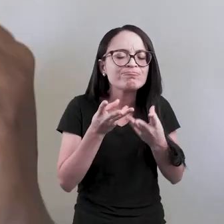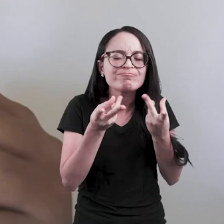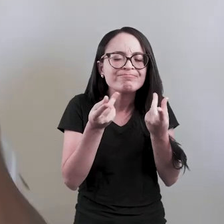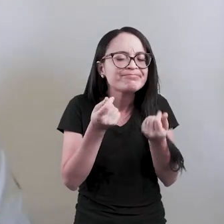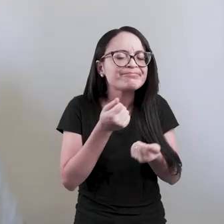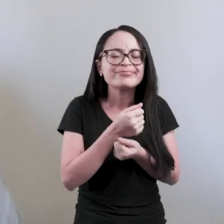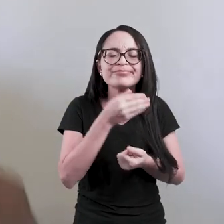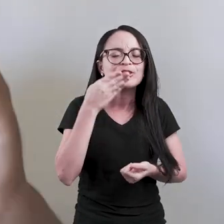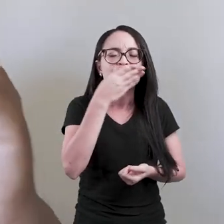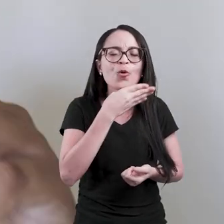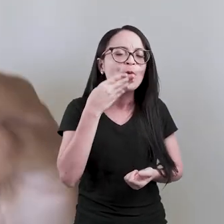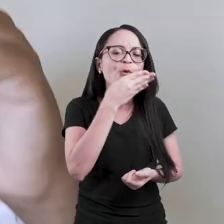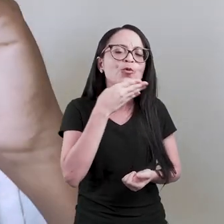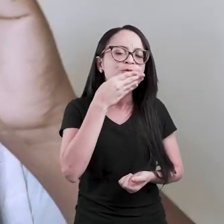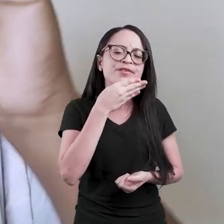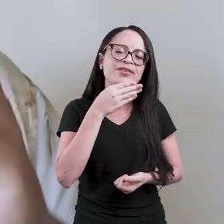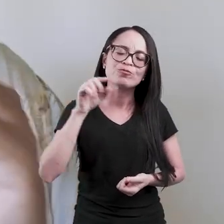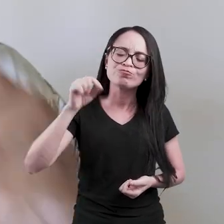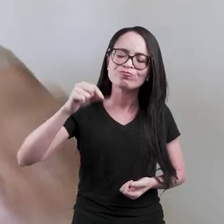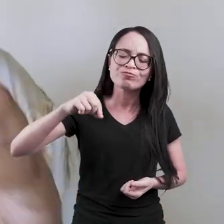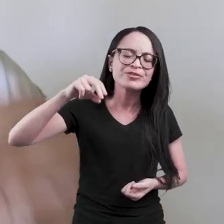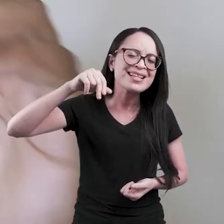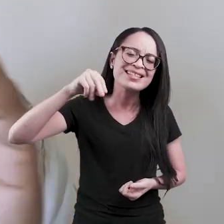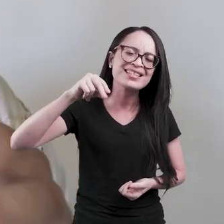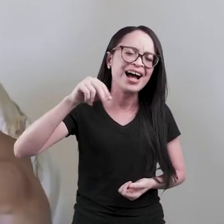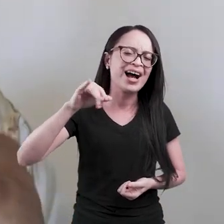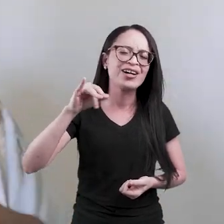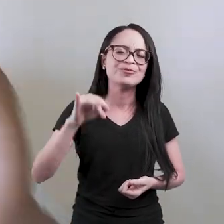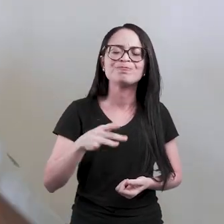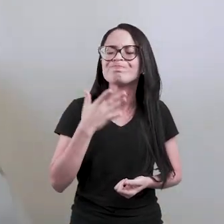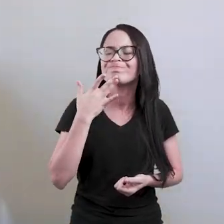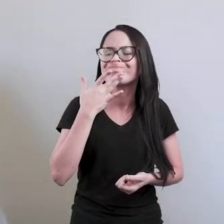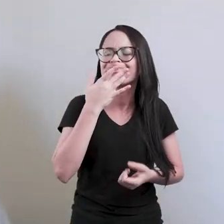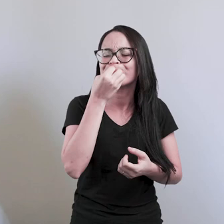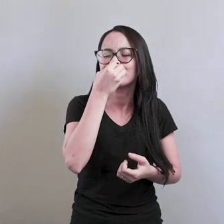Cremosa, macia num ponto de açúcar. Tem